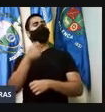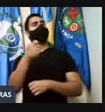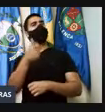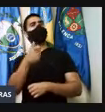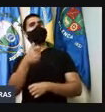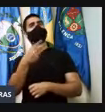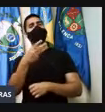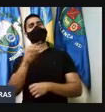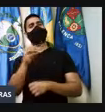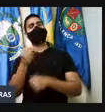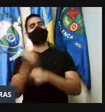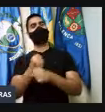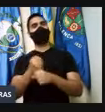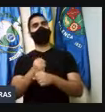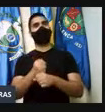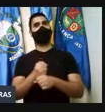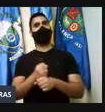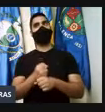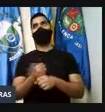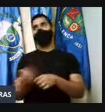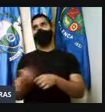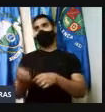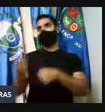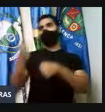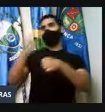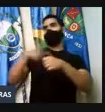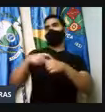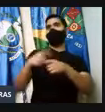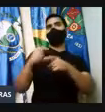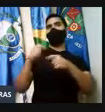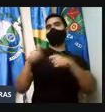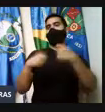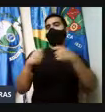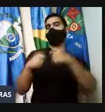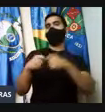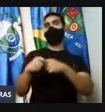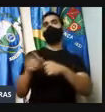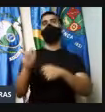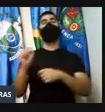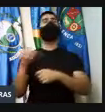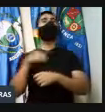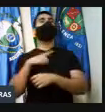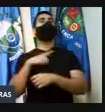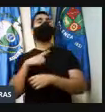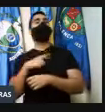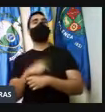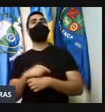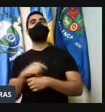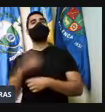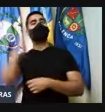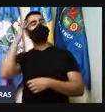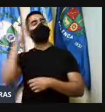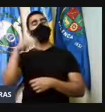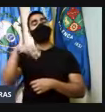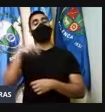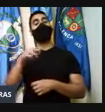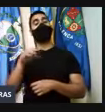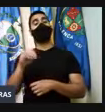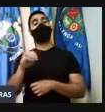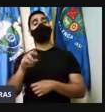mais 30 anos para recuperar isso. E o que é se levado muito em conta nesse marco